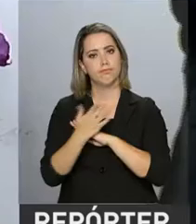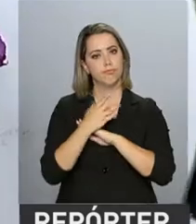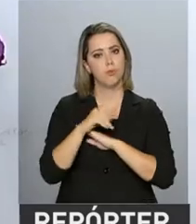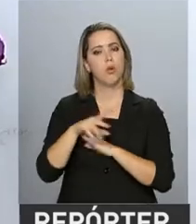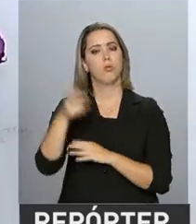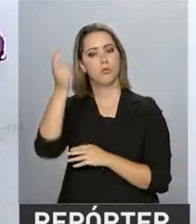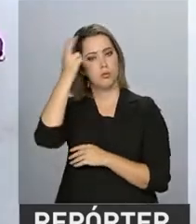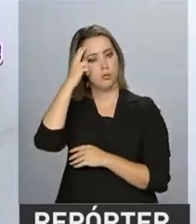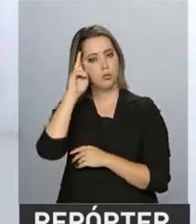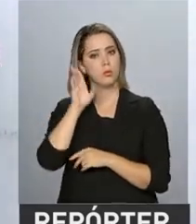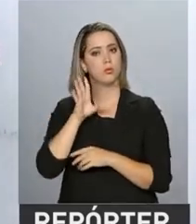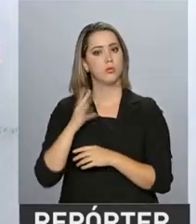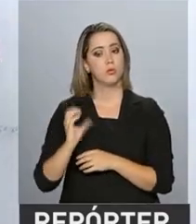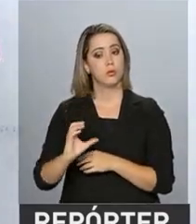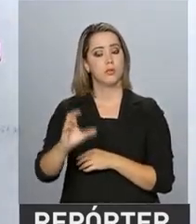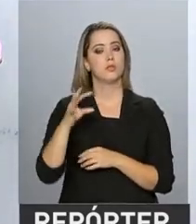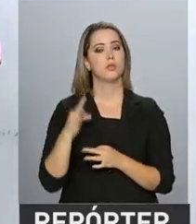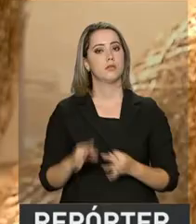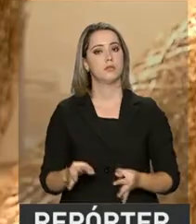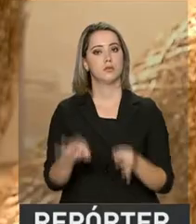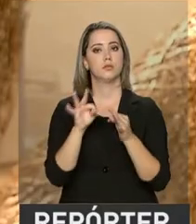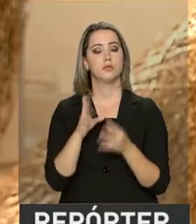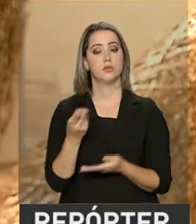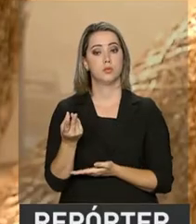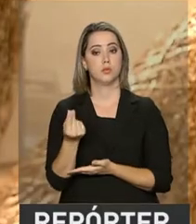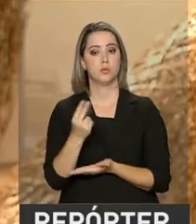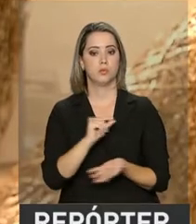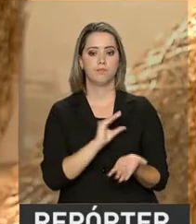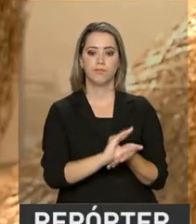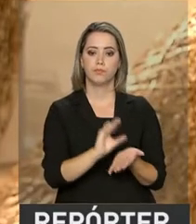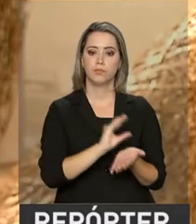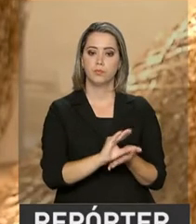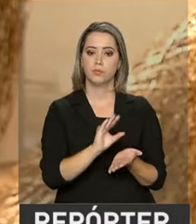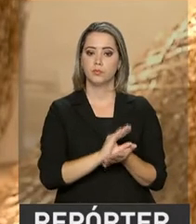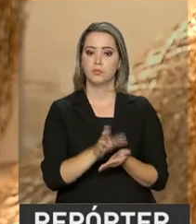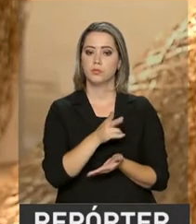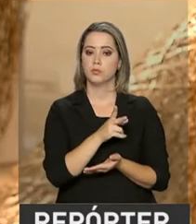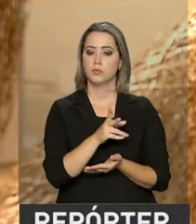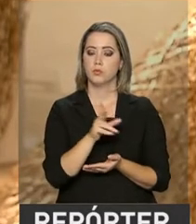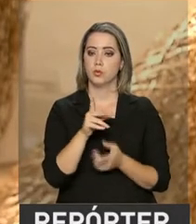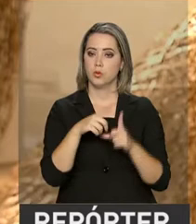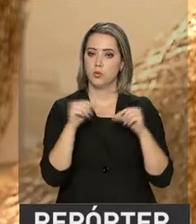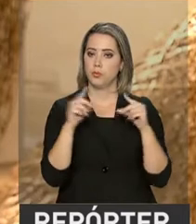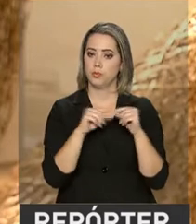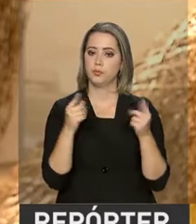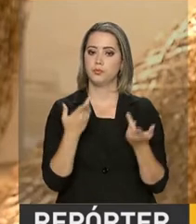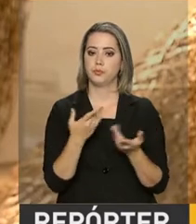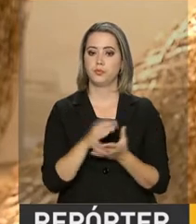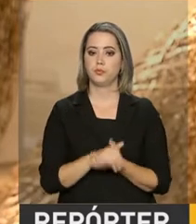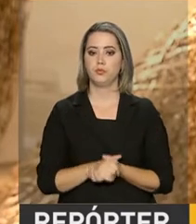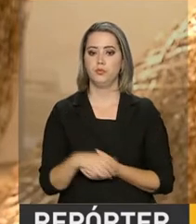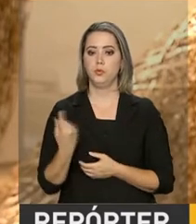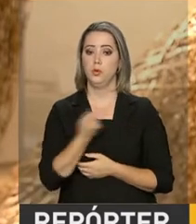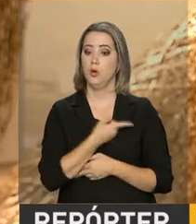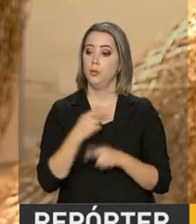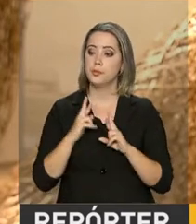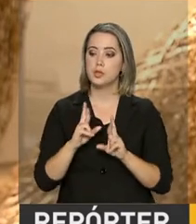debatidas também investimentos japoneses no brasil não esperamos a tratar dos projetos concretos